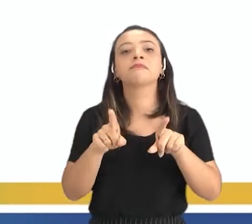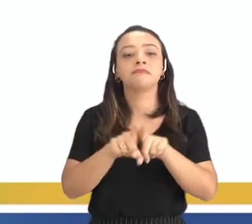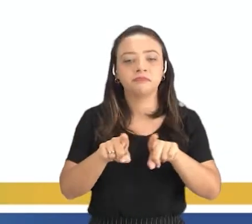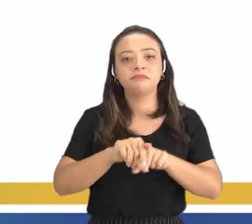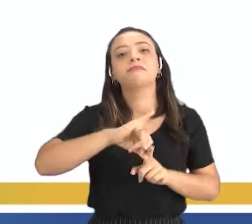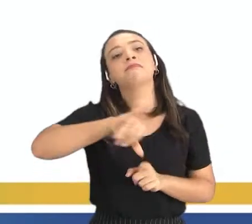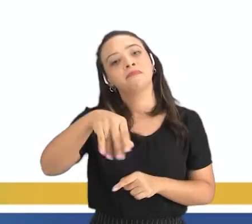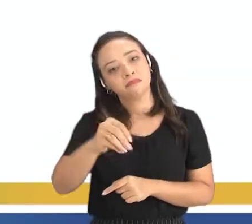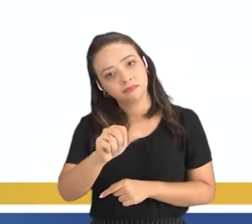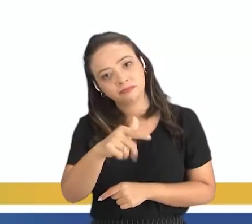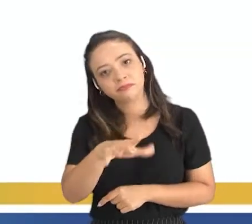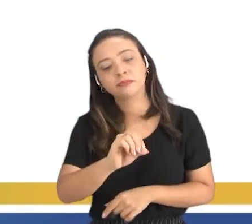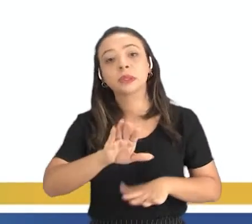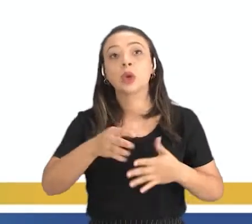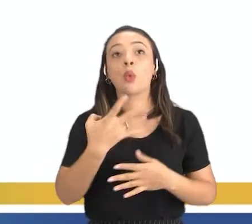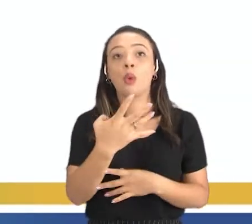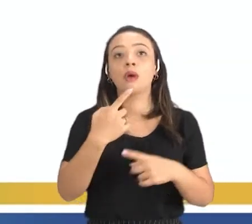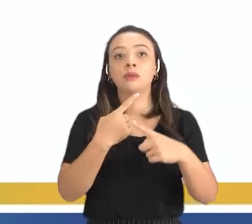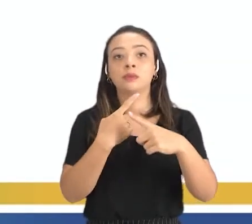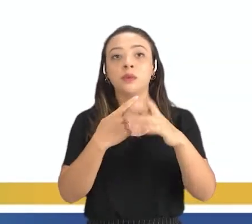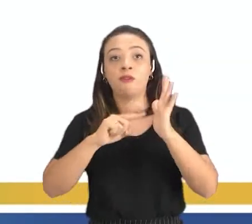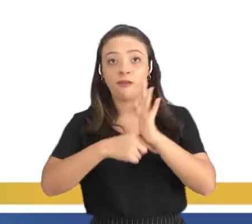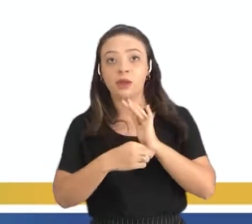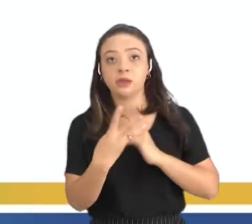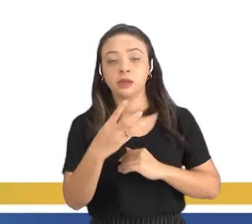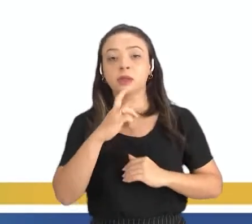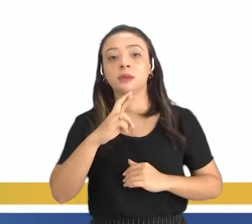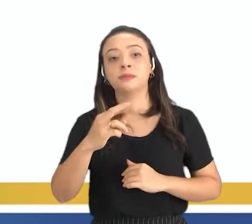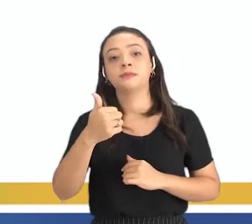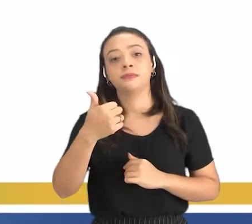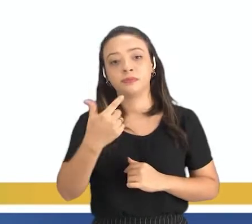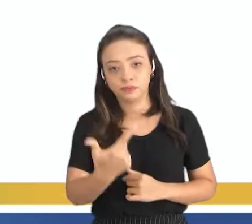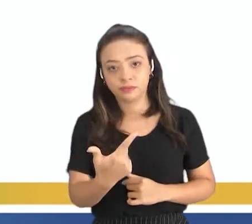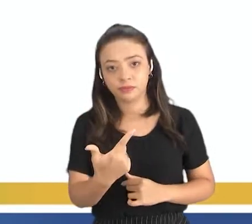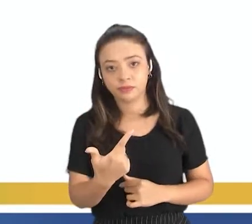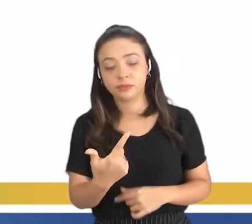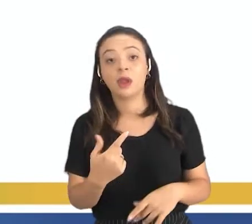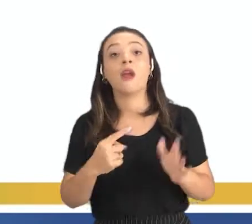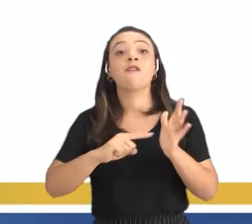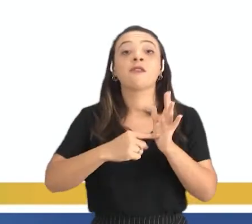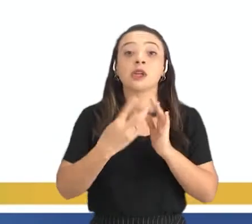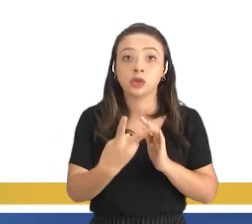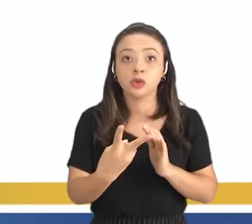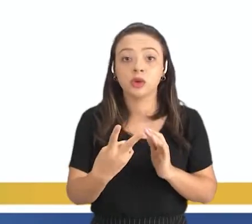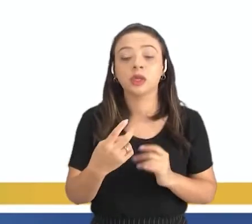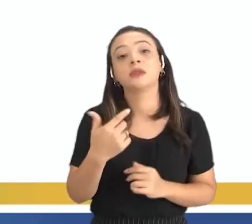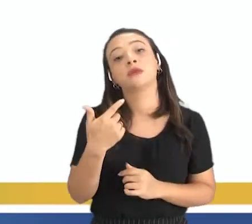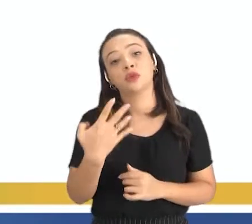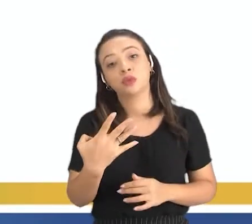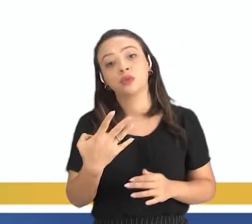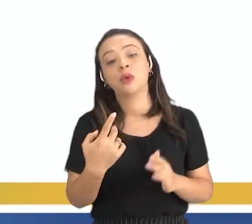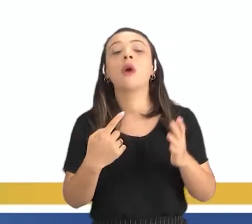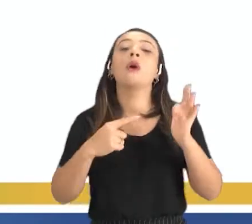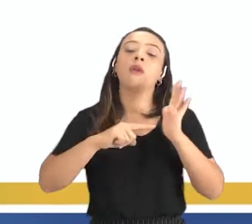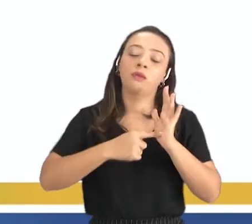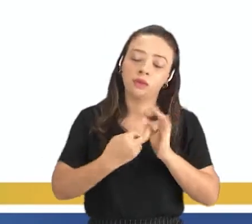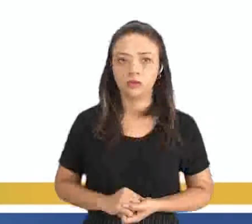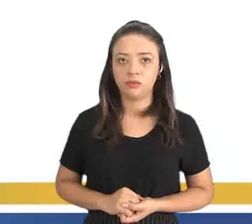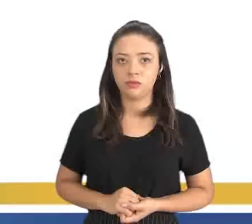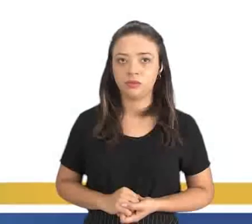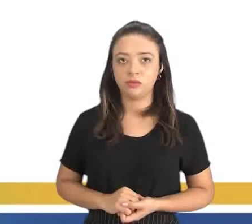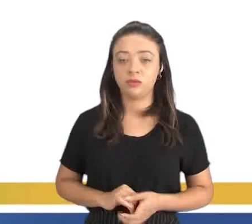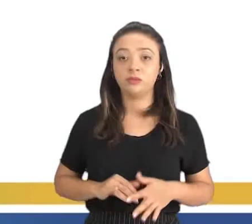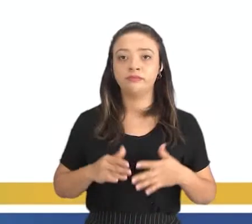João. Então, 4 vezes 3 é igual a 12, vezes 2 é igual a 24 e vezes 2 novamente é igual a